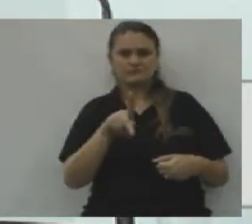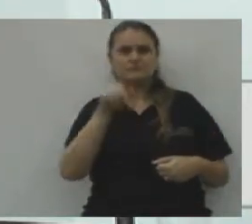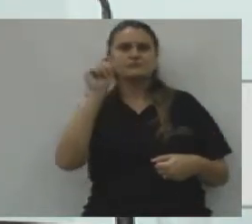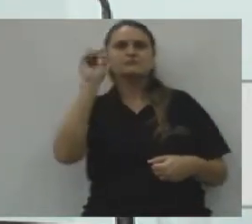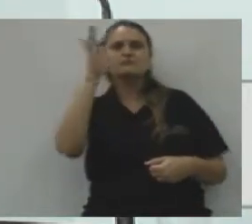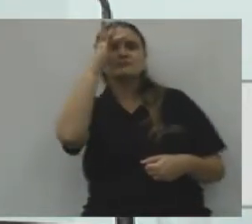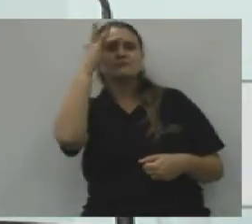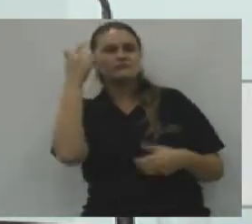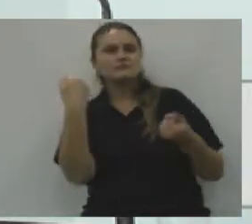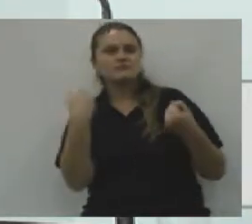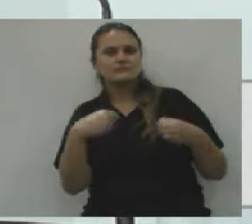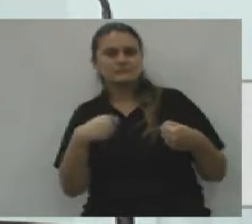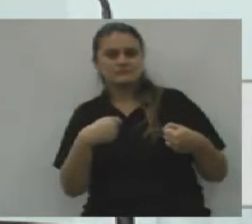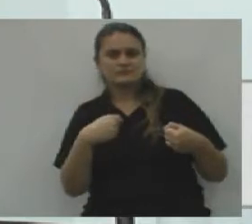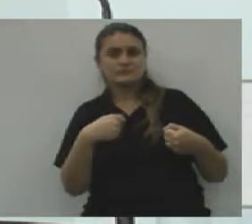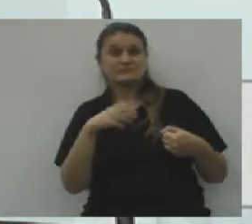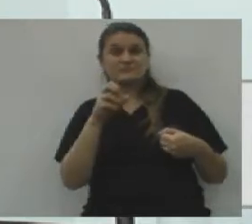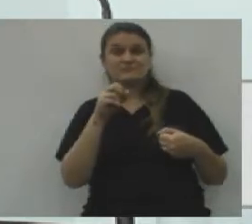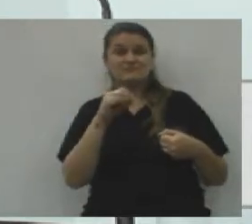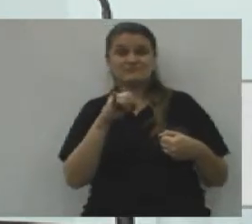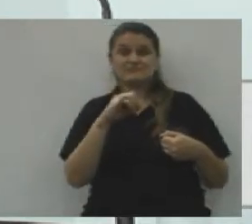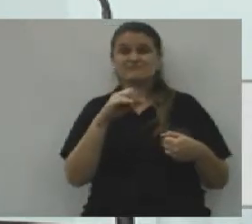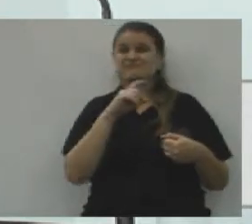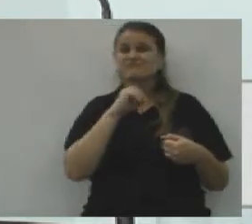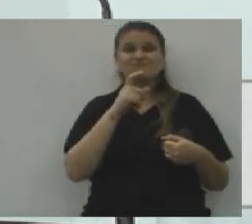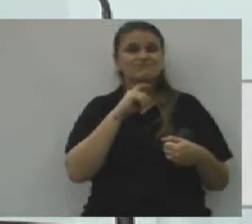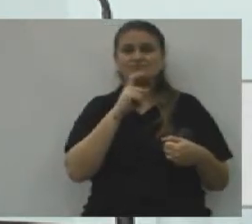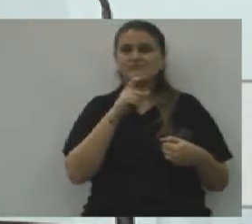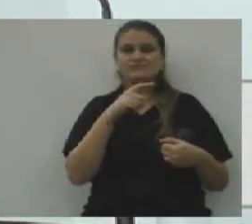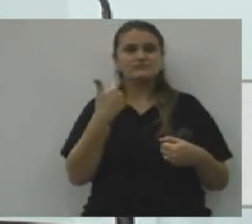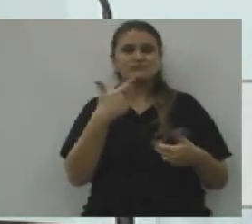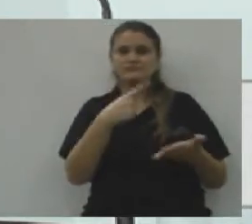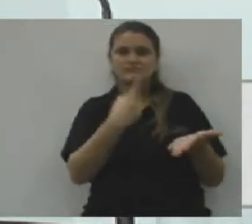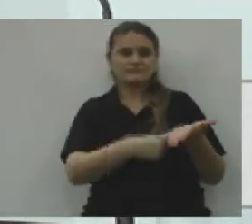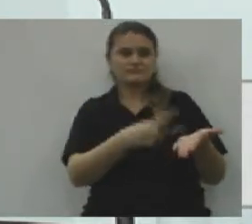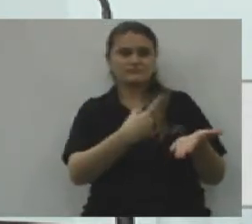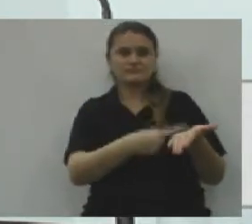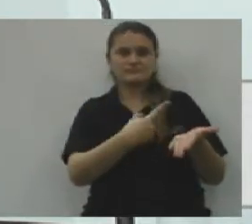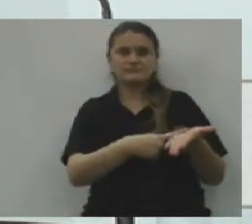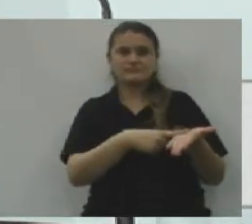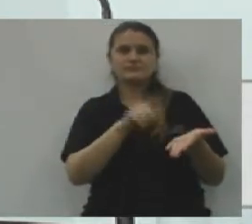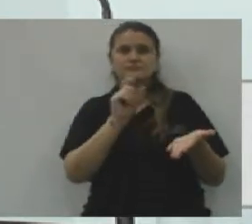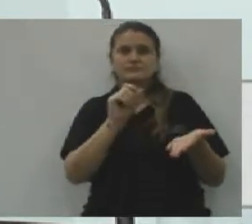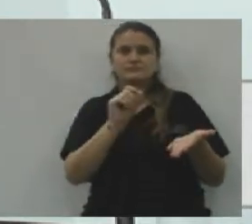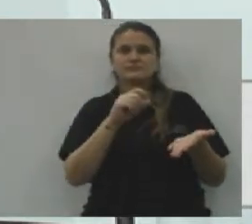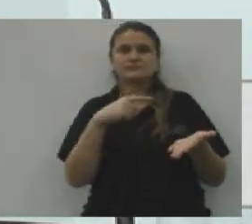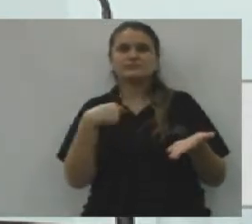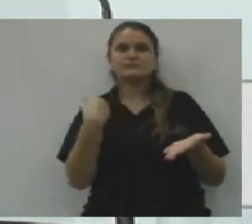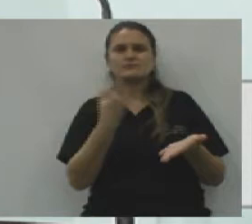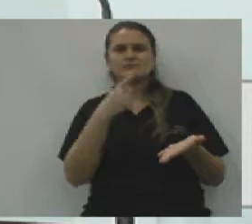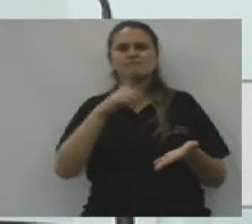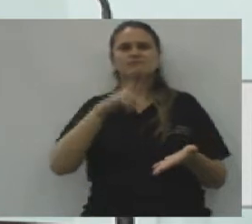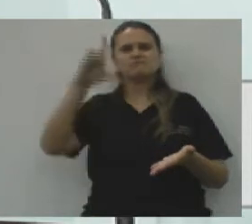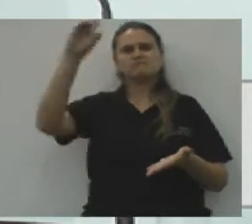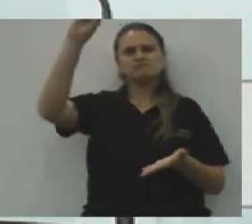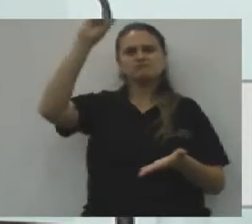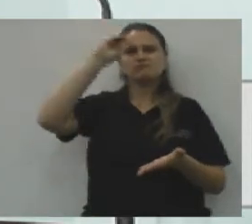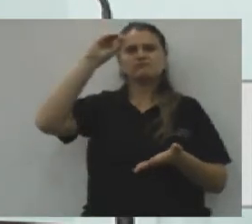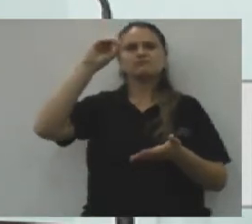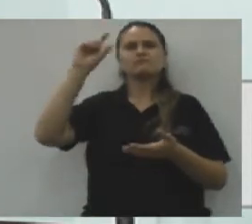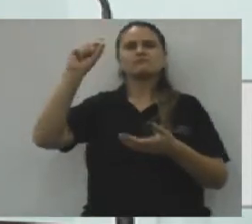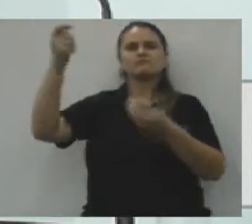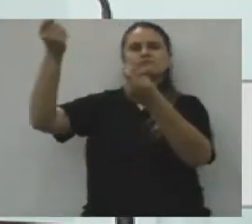precisa de educadores. Caso contrário, nós não estaremos cumprindo com o que os talentos e dotes que